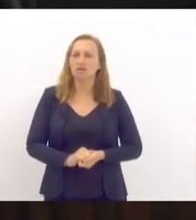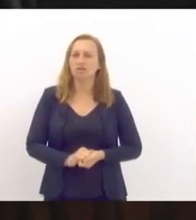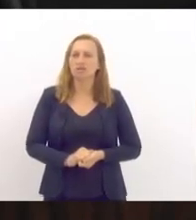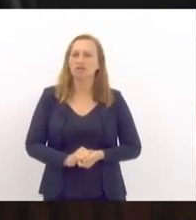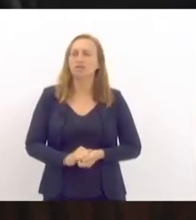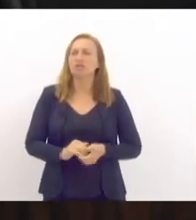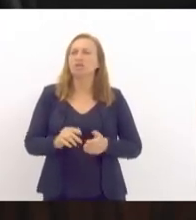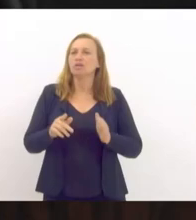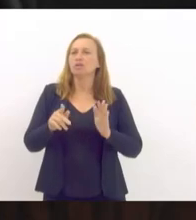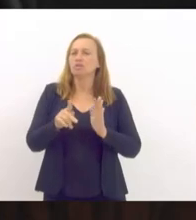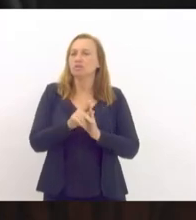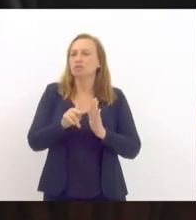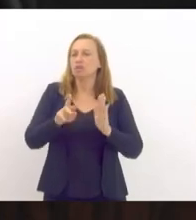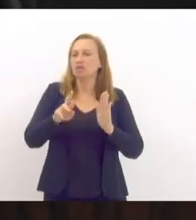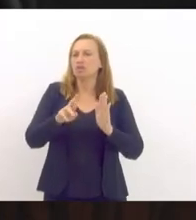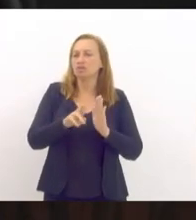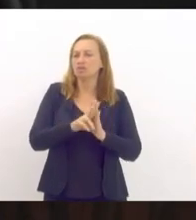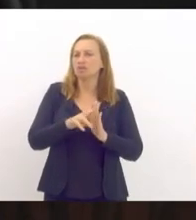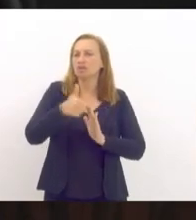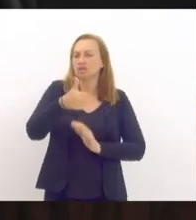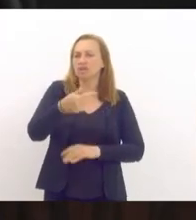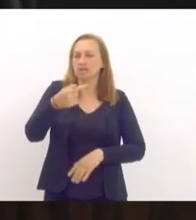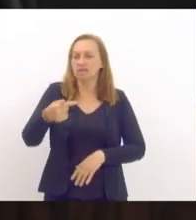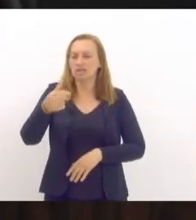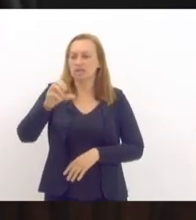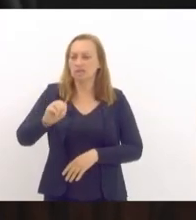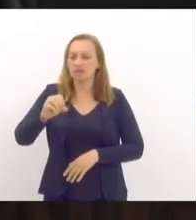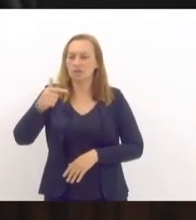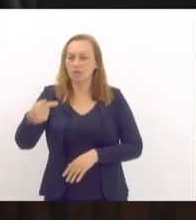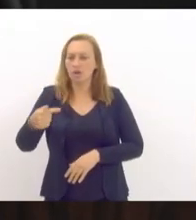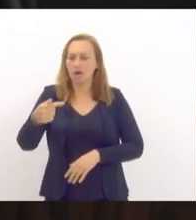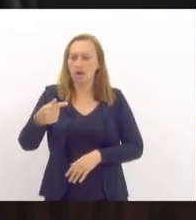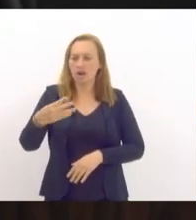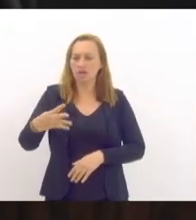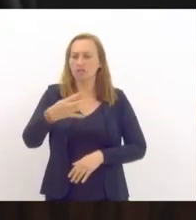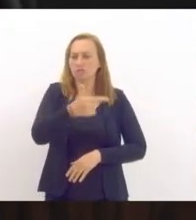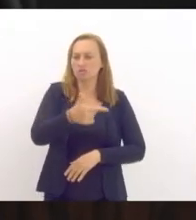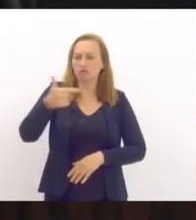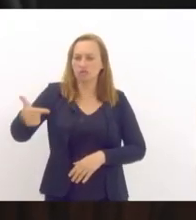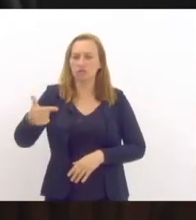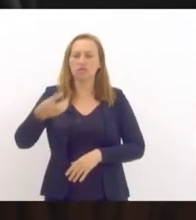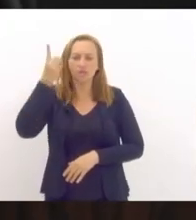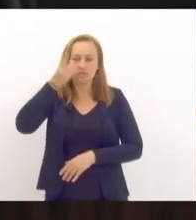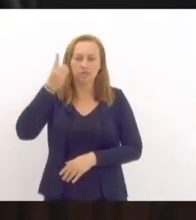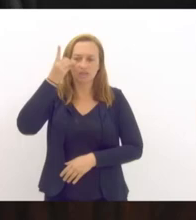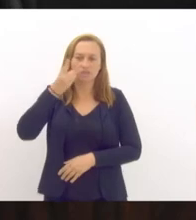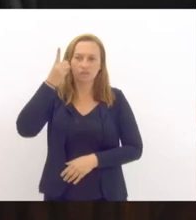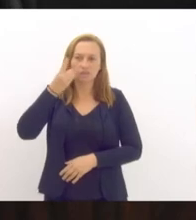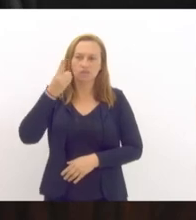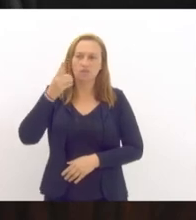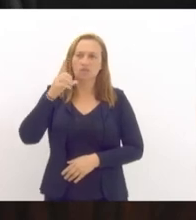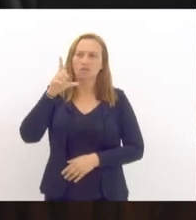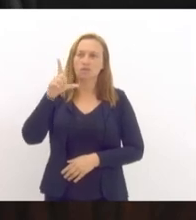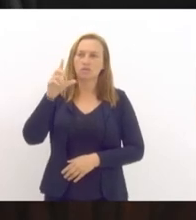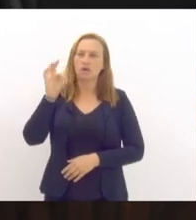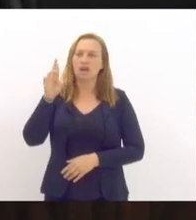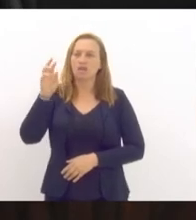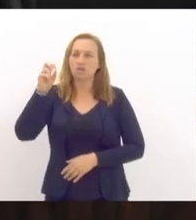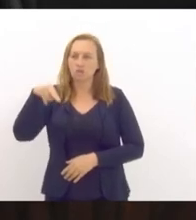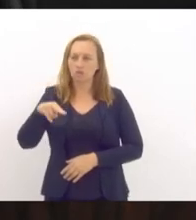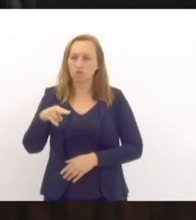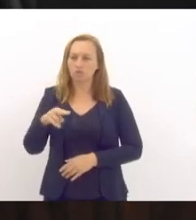projetos resolução 1704 barra de 2022 de autoria do deputado Wellington José